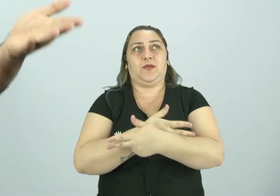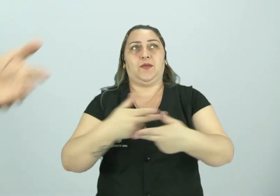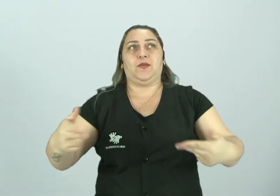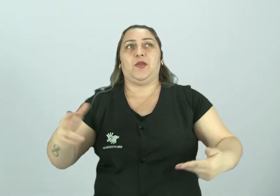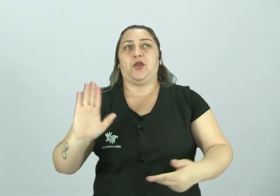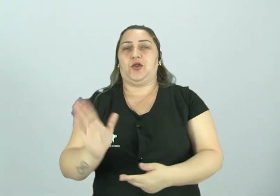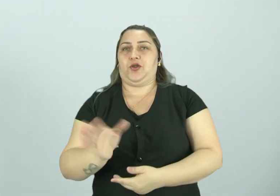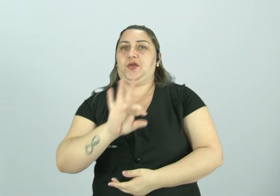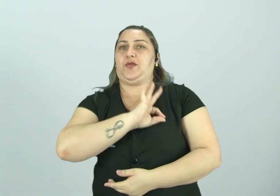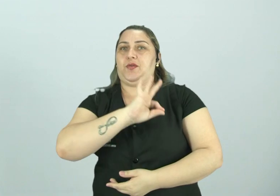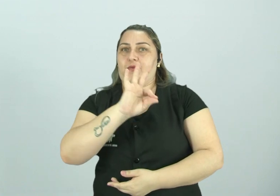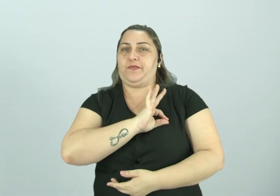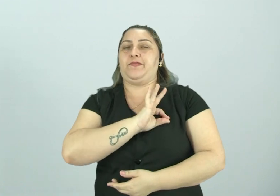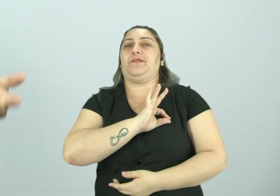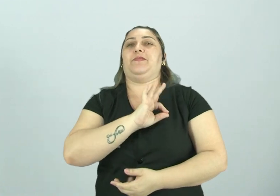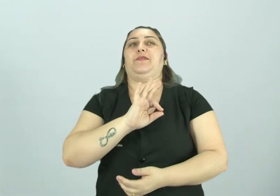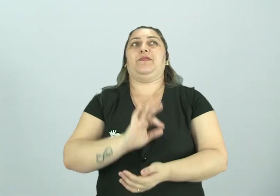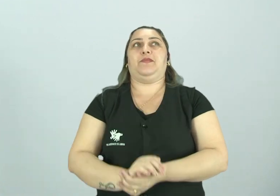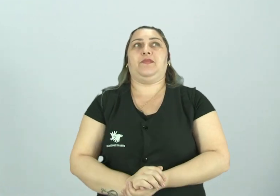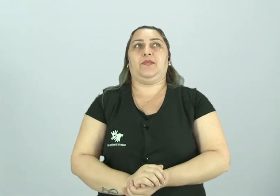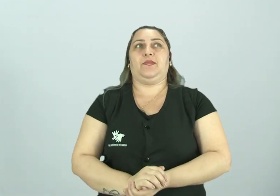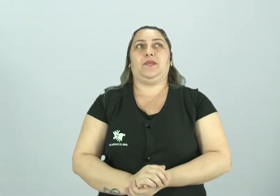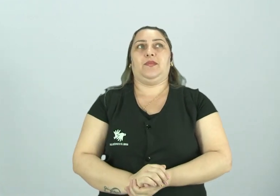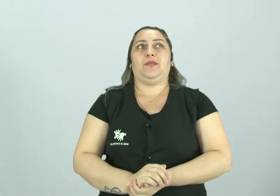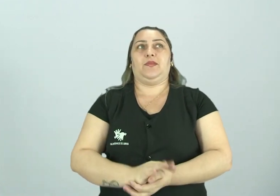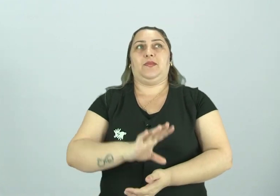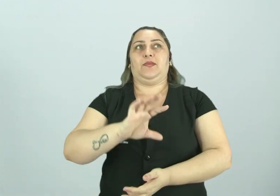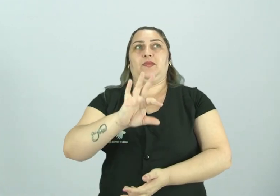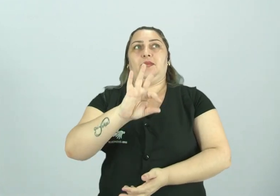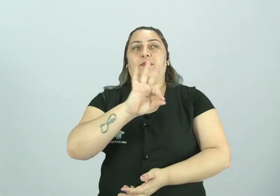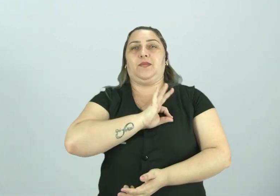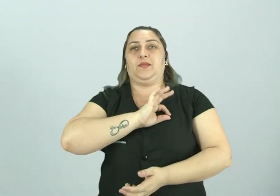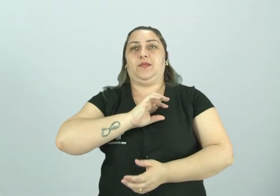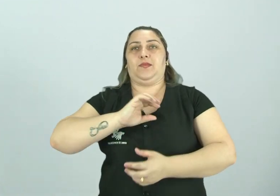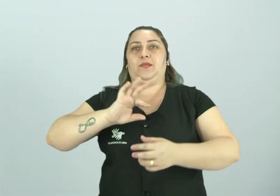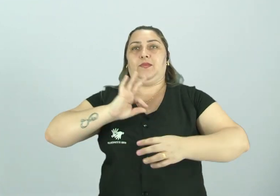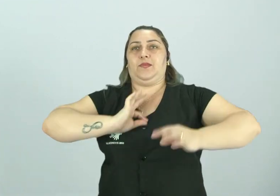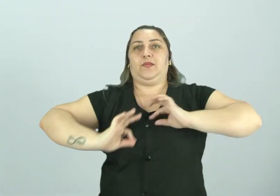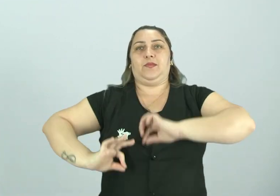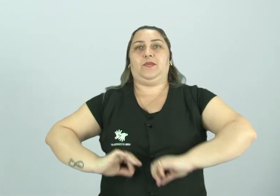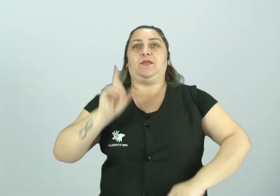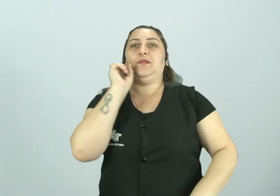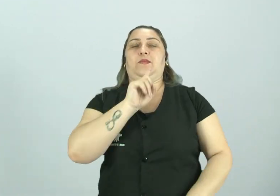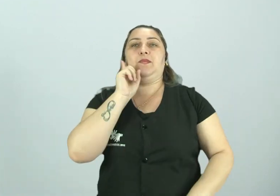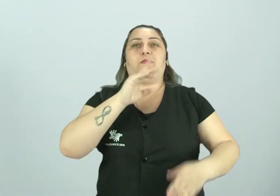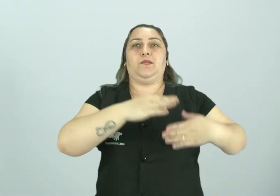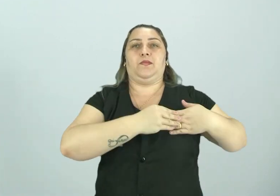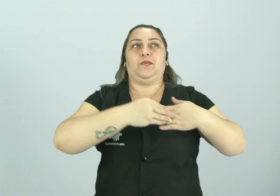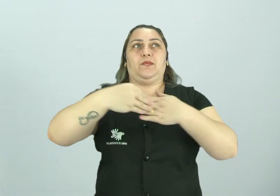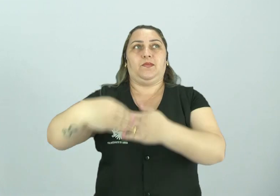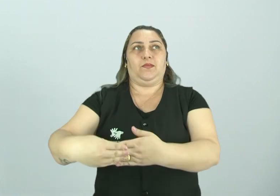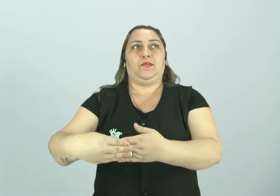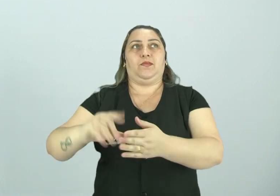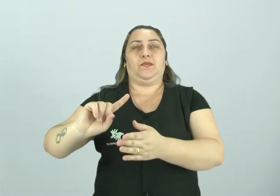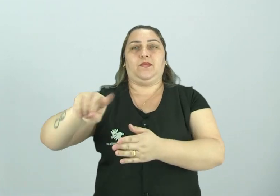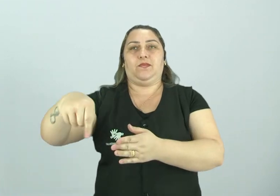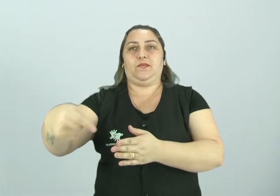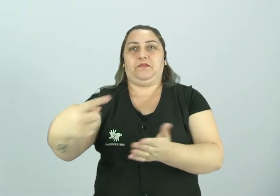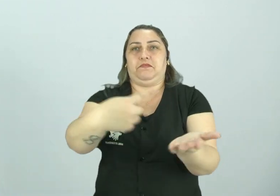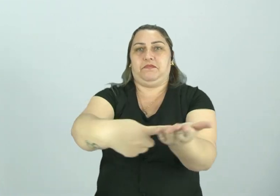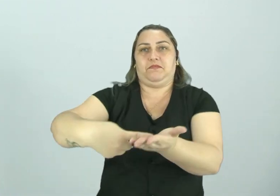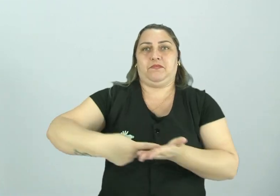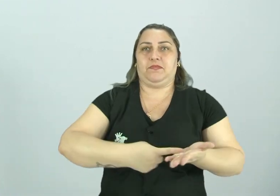que já se tornaram obsoletos para o seu exército nos Estados Unidos e eles mandam, depois de um